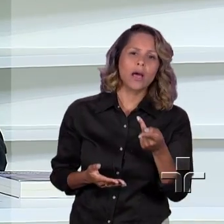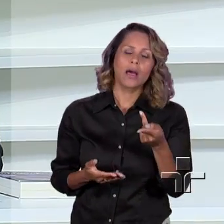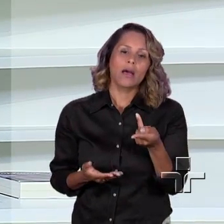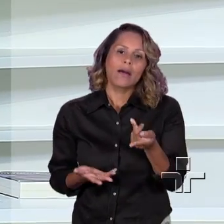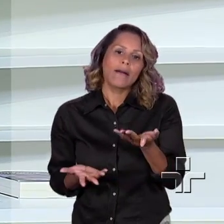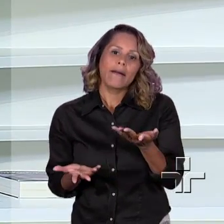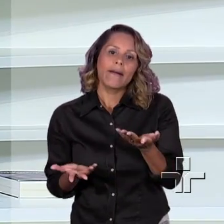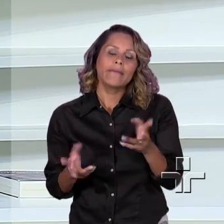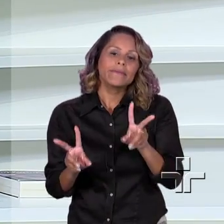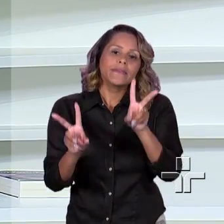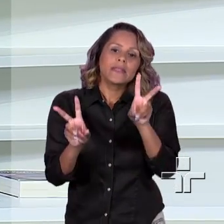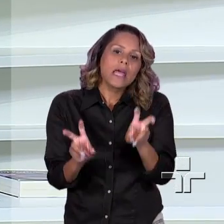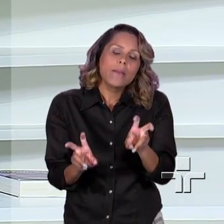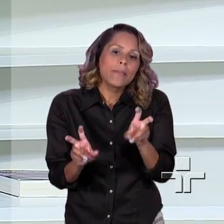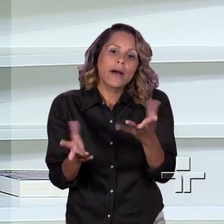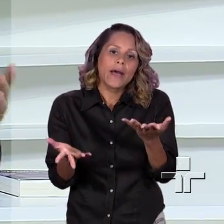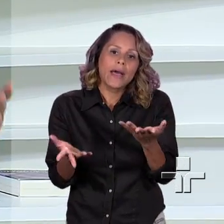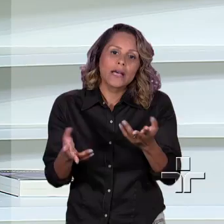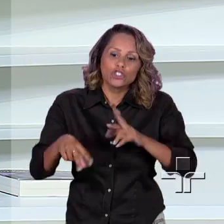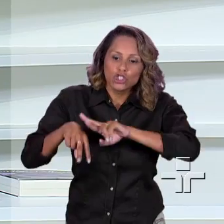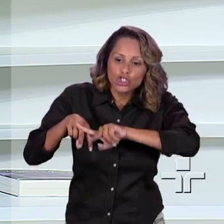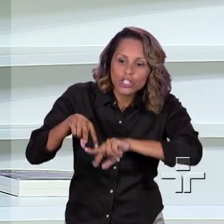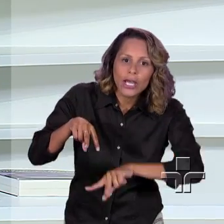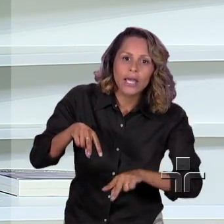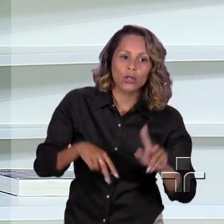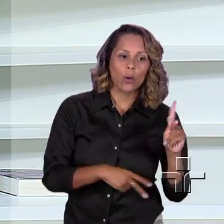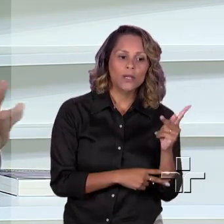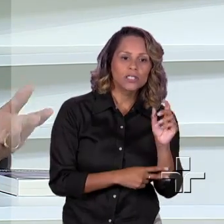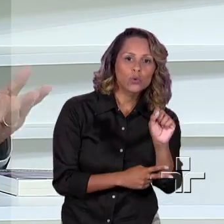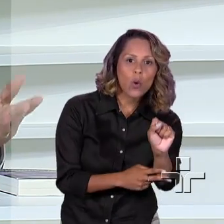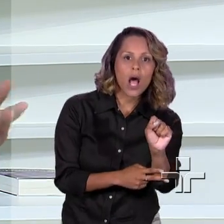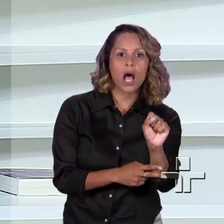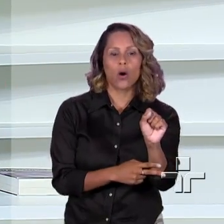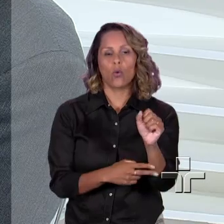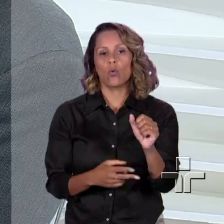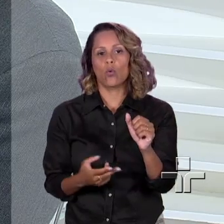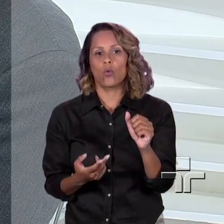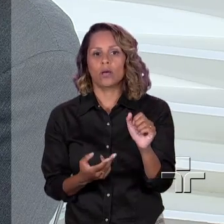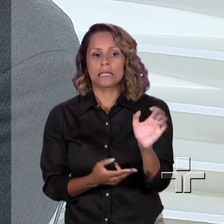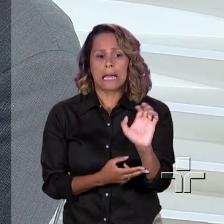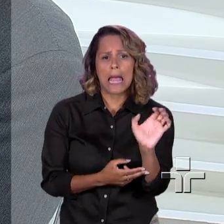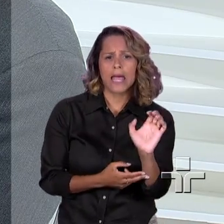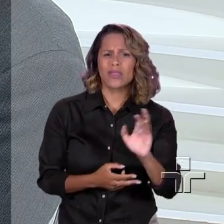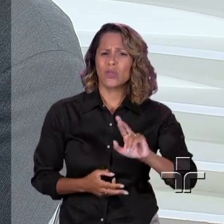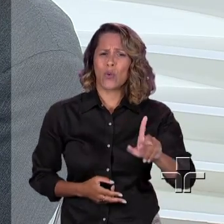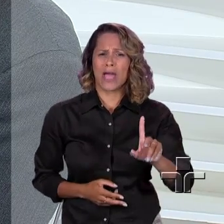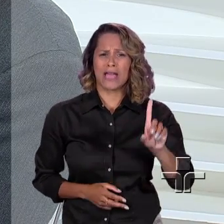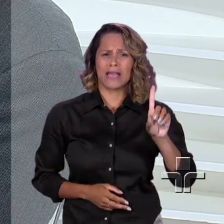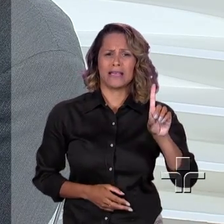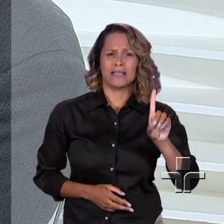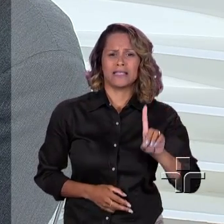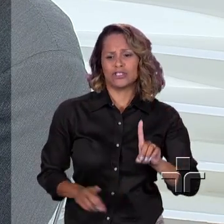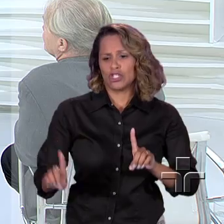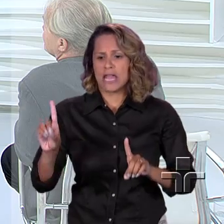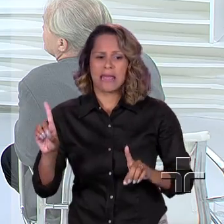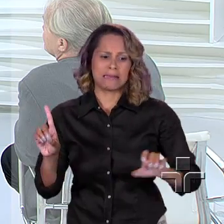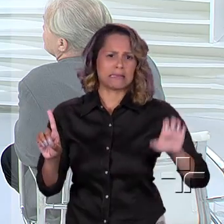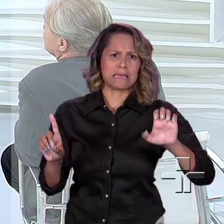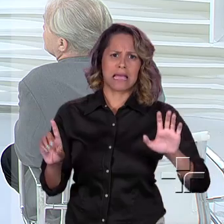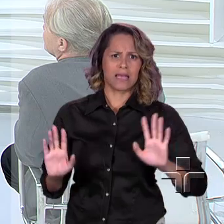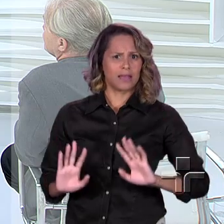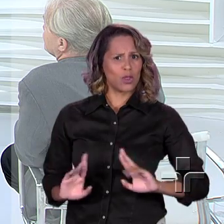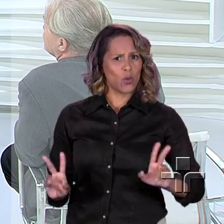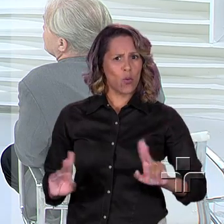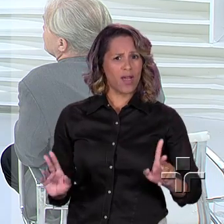uma questão que não é nem de esquerda nem de direita, mas a gente parece que está falando de um problema